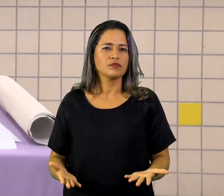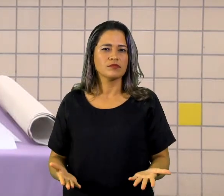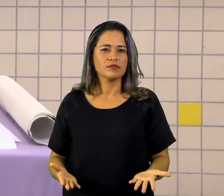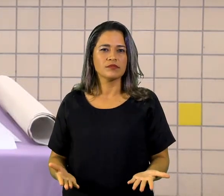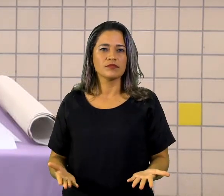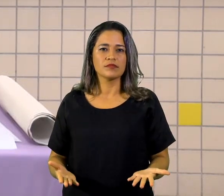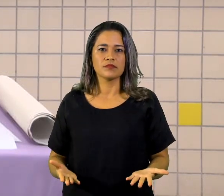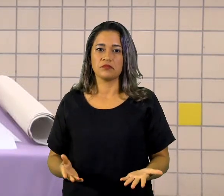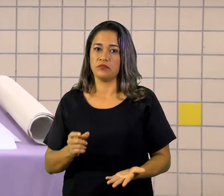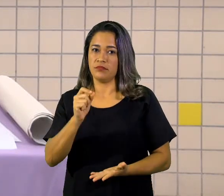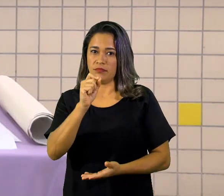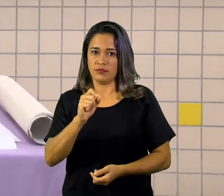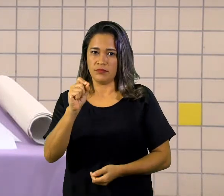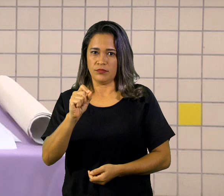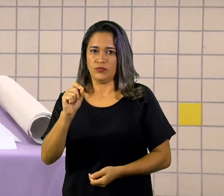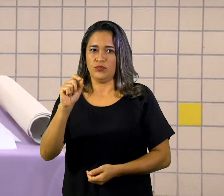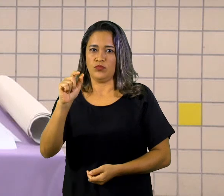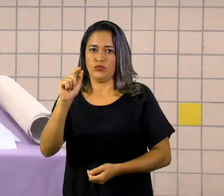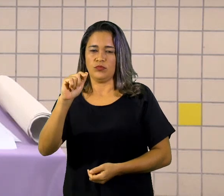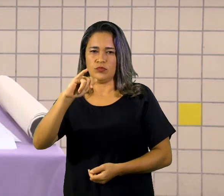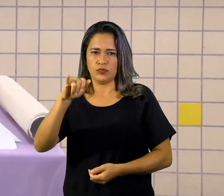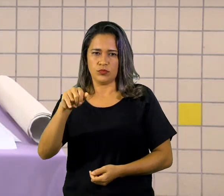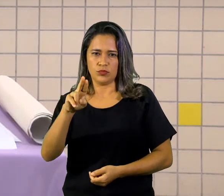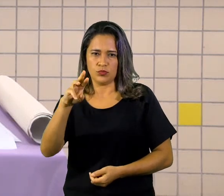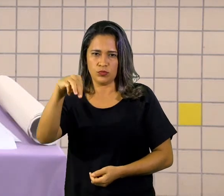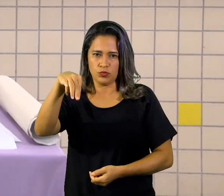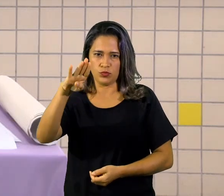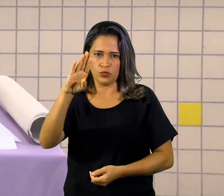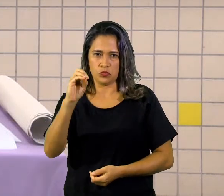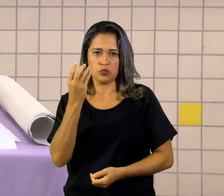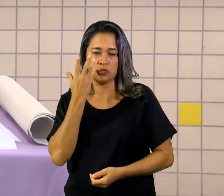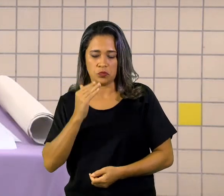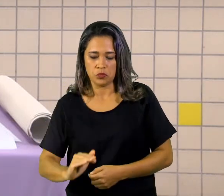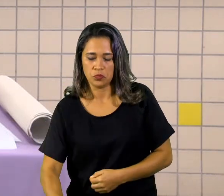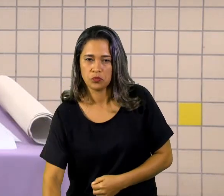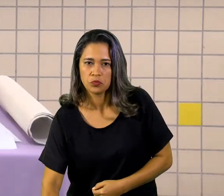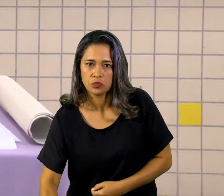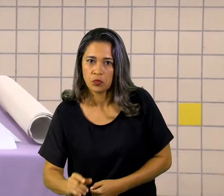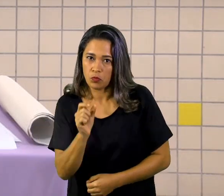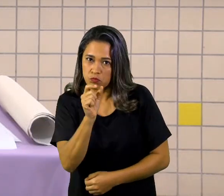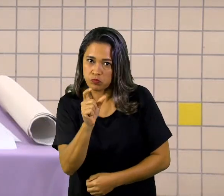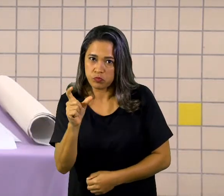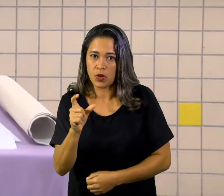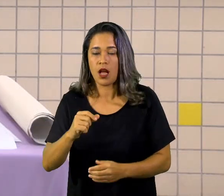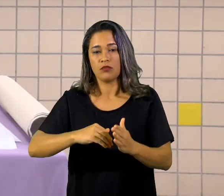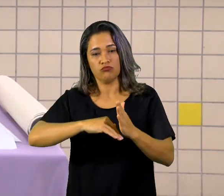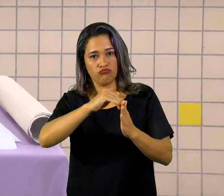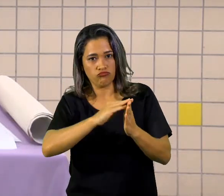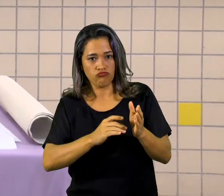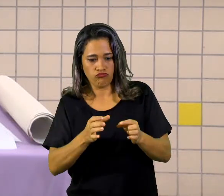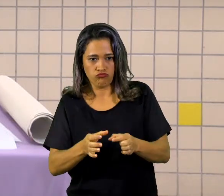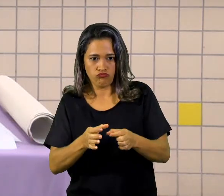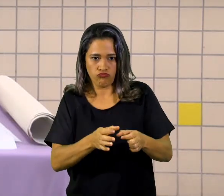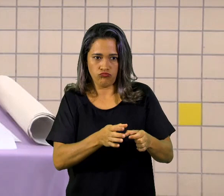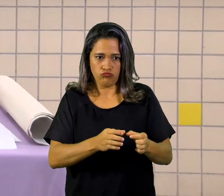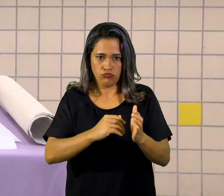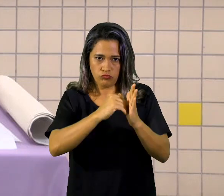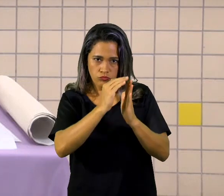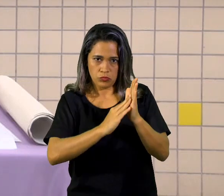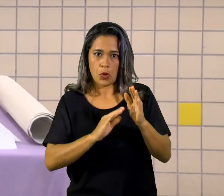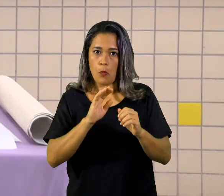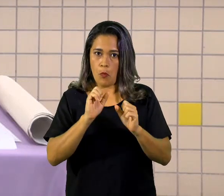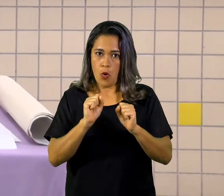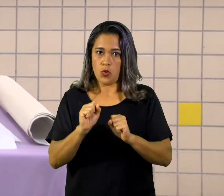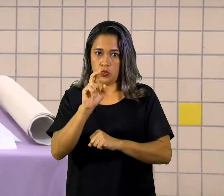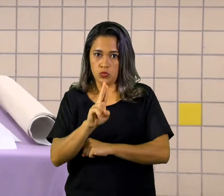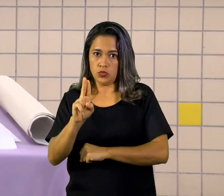O giz jumbo, para uma criança bem pequena, as tintas, que você pode utilizar os